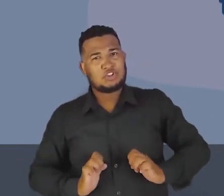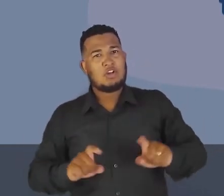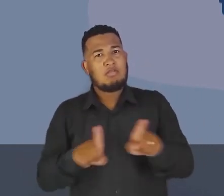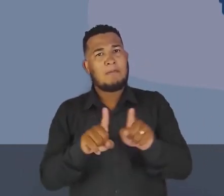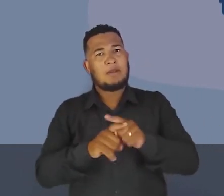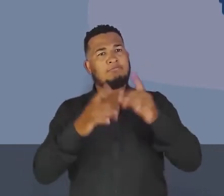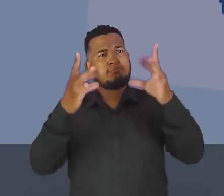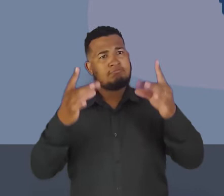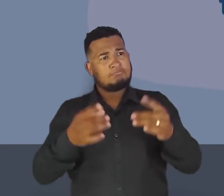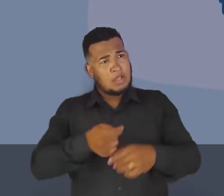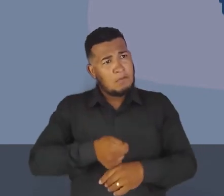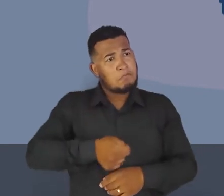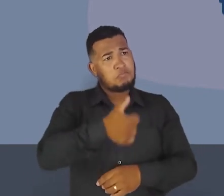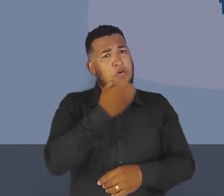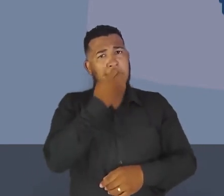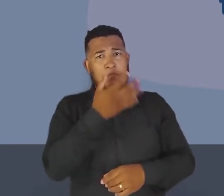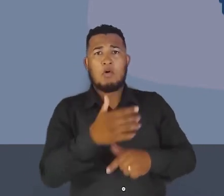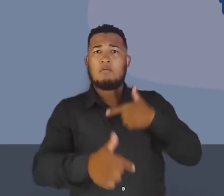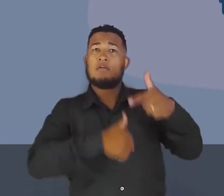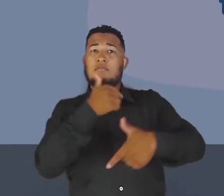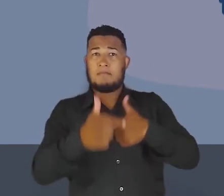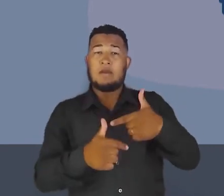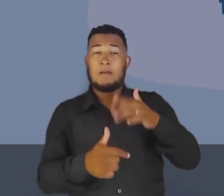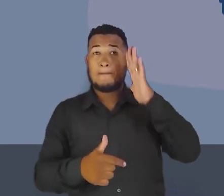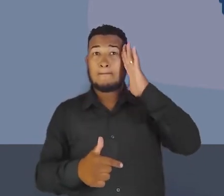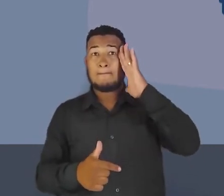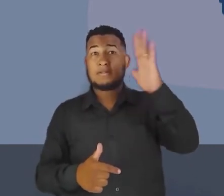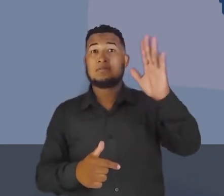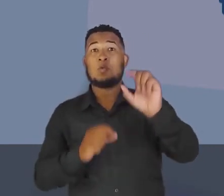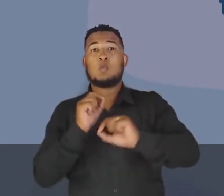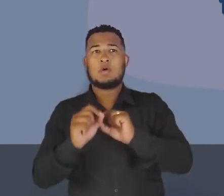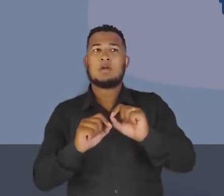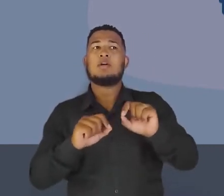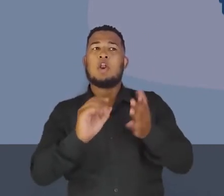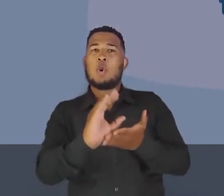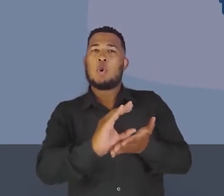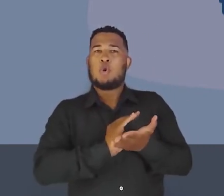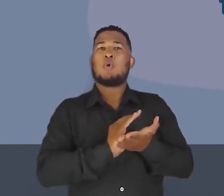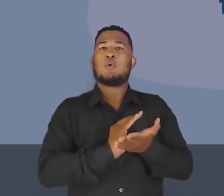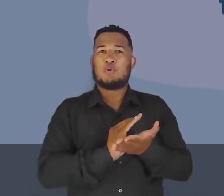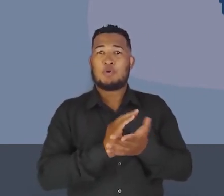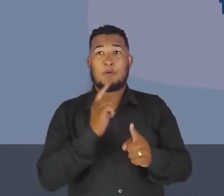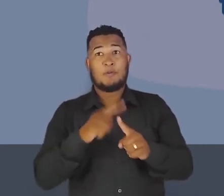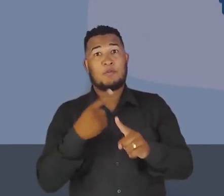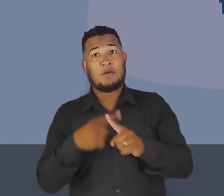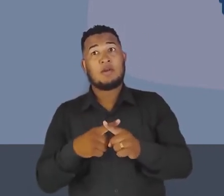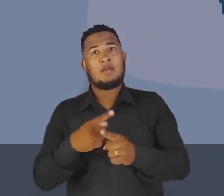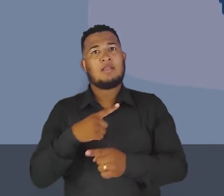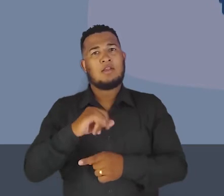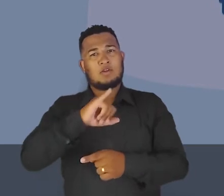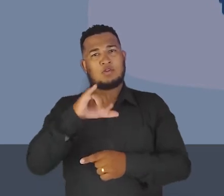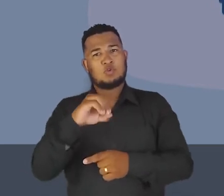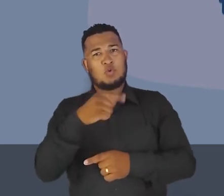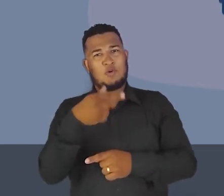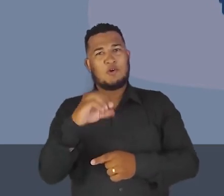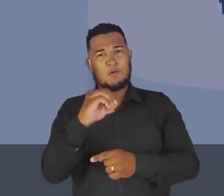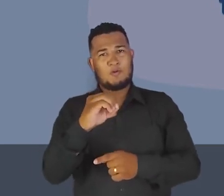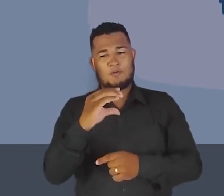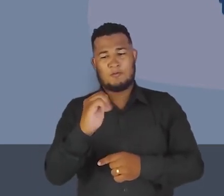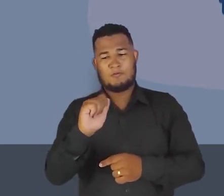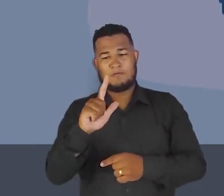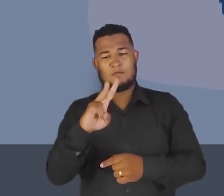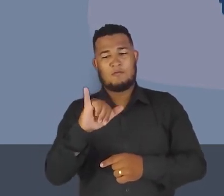doutrina favorável ao trabalho, principalmente favorável ao lucro, tá? Porque, segundo João Calvino, que era o fundador da